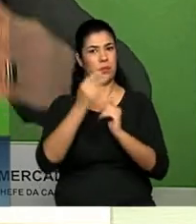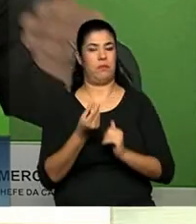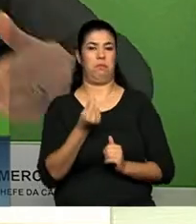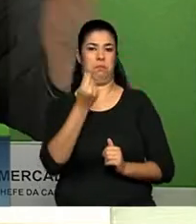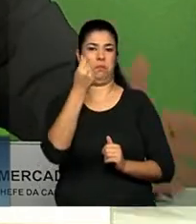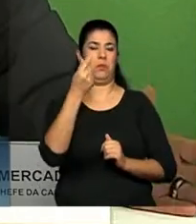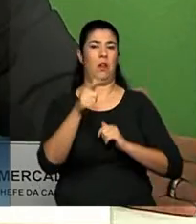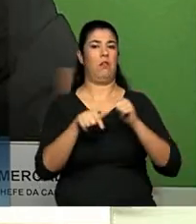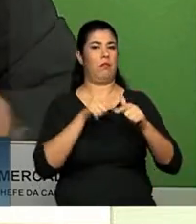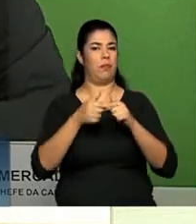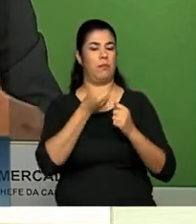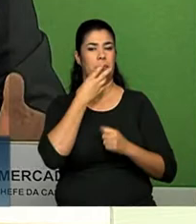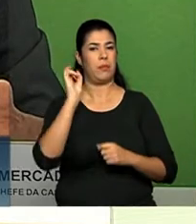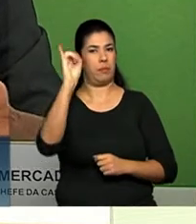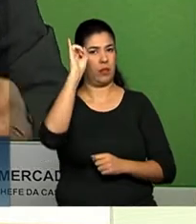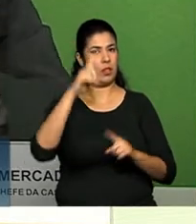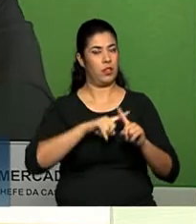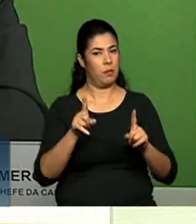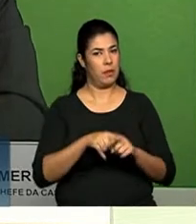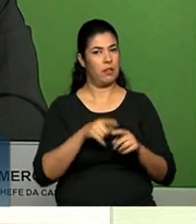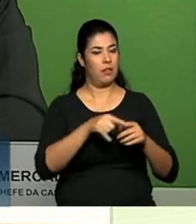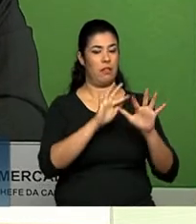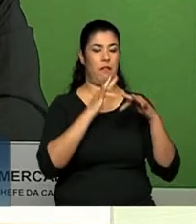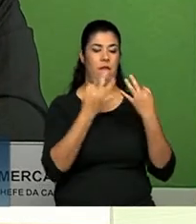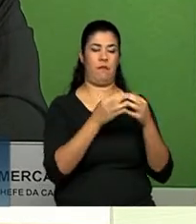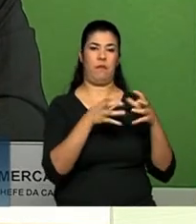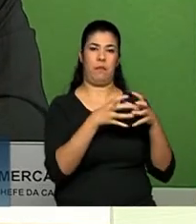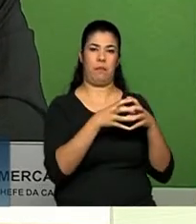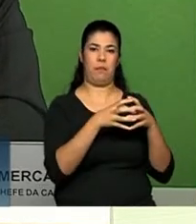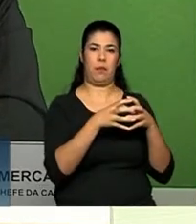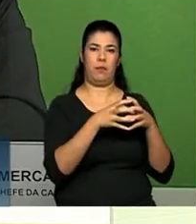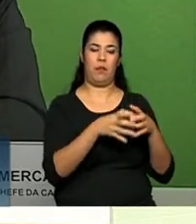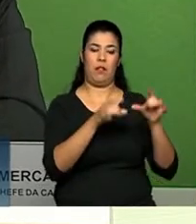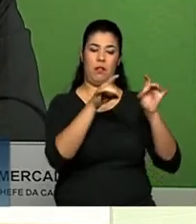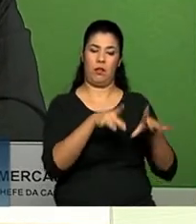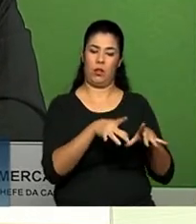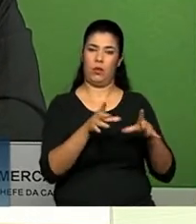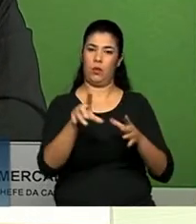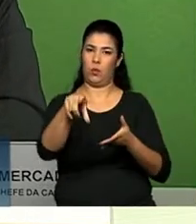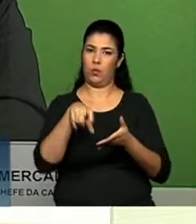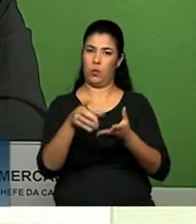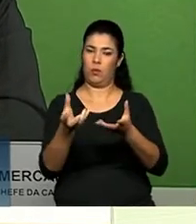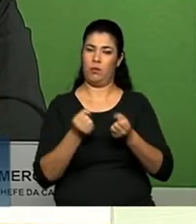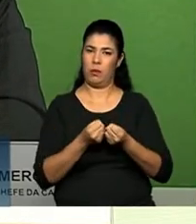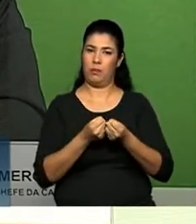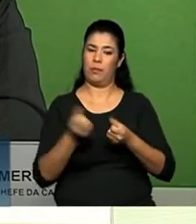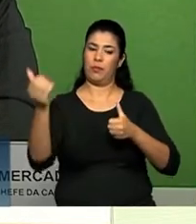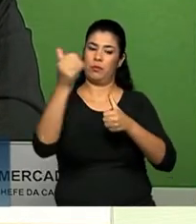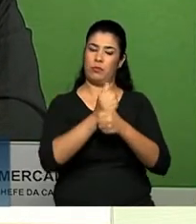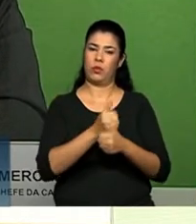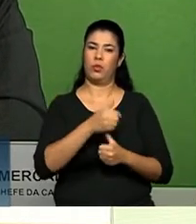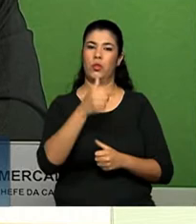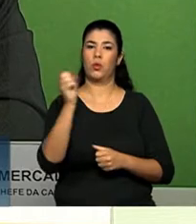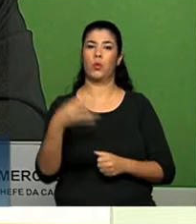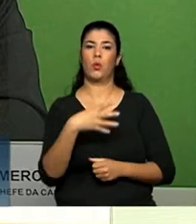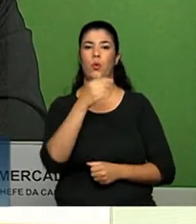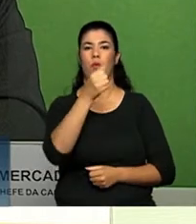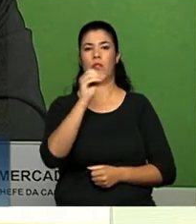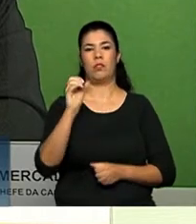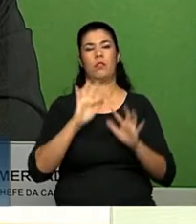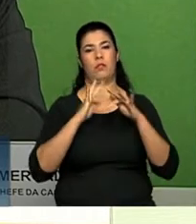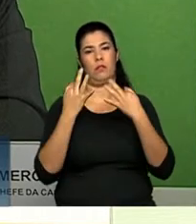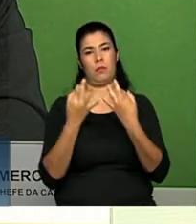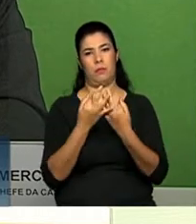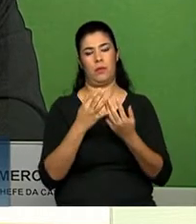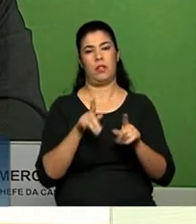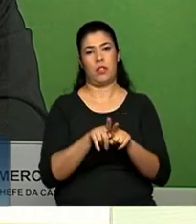de trabalho, etc., mas sai do programa para que uma família possa entrar. Então, nós temos convicção dessas medidas, elas são